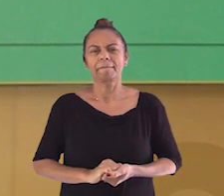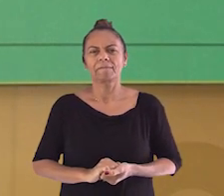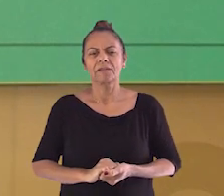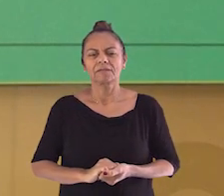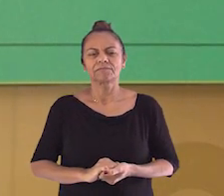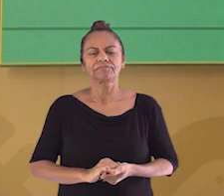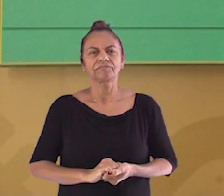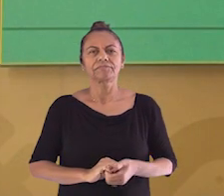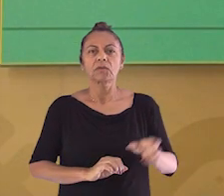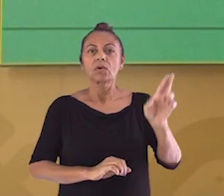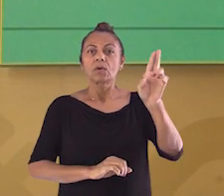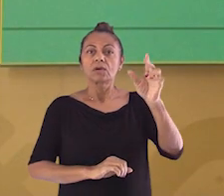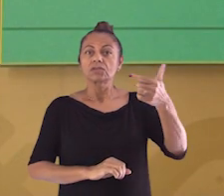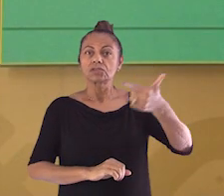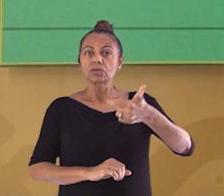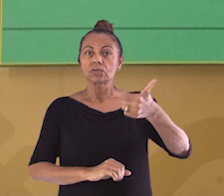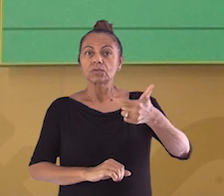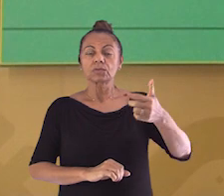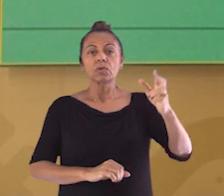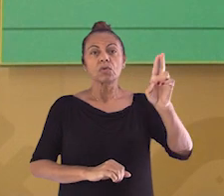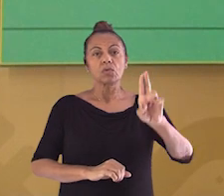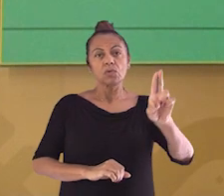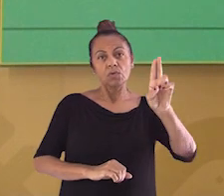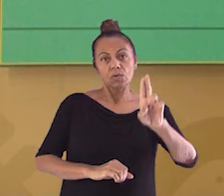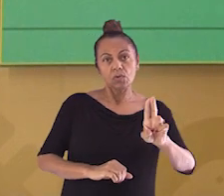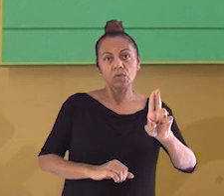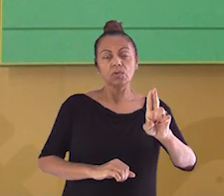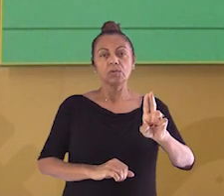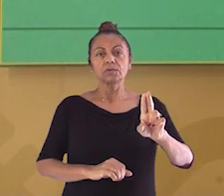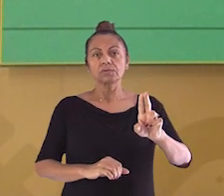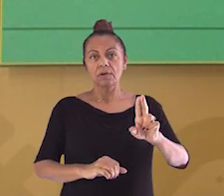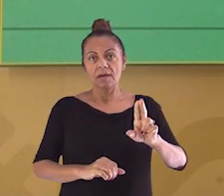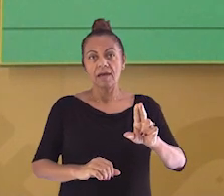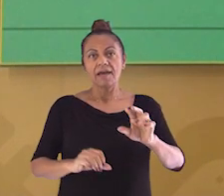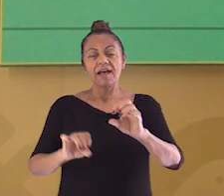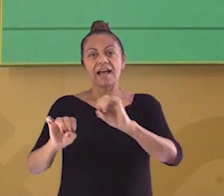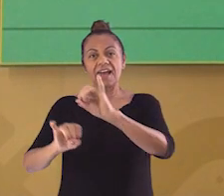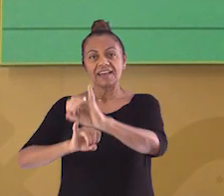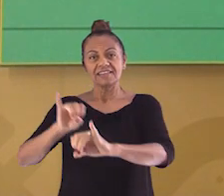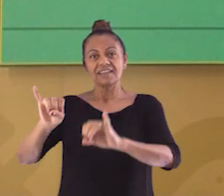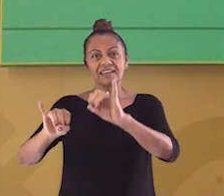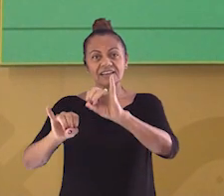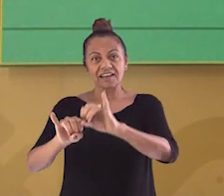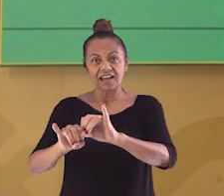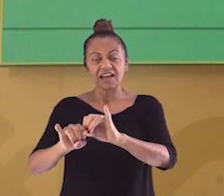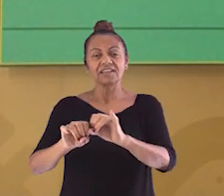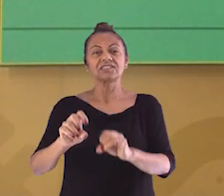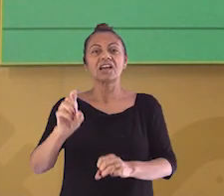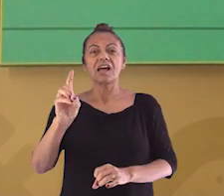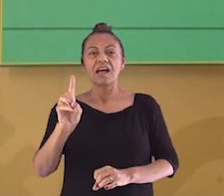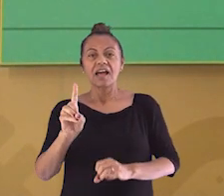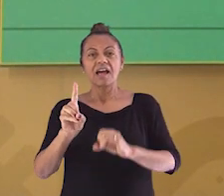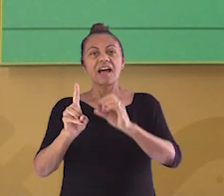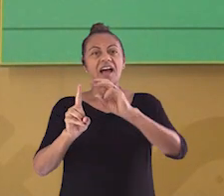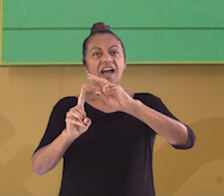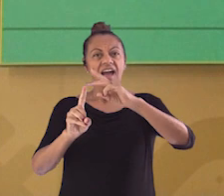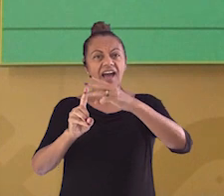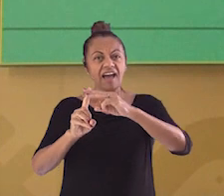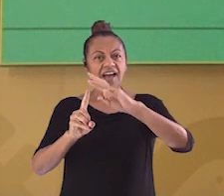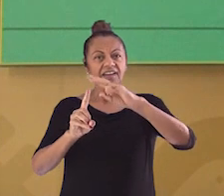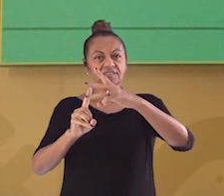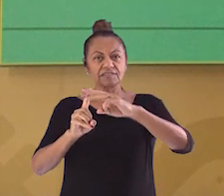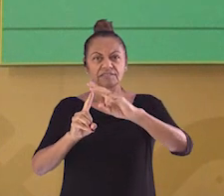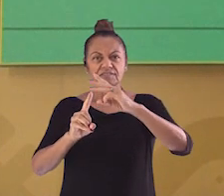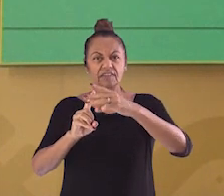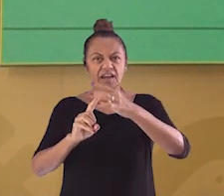questão. O uso e a popularização da internet e do Wi-Fi não impactou na vida das pessoas